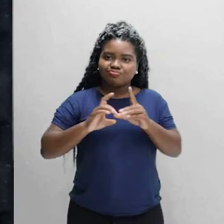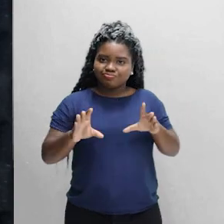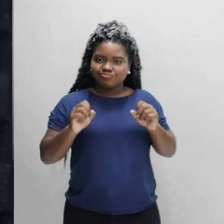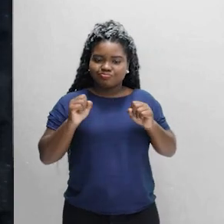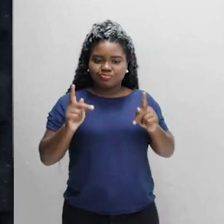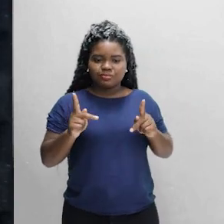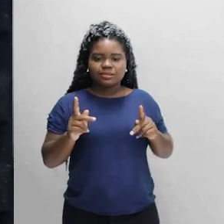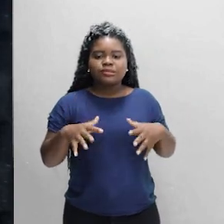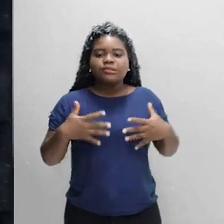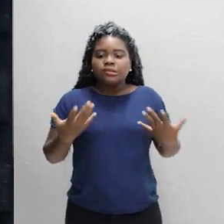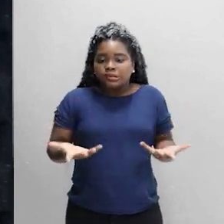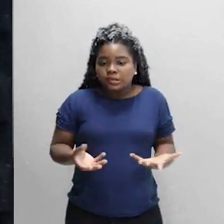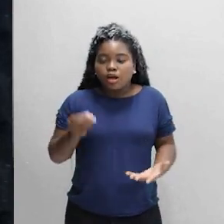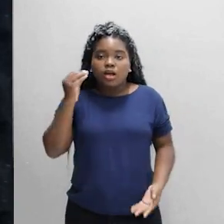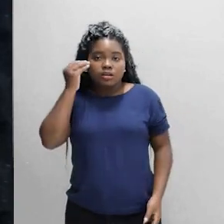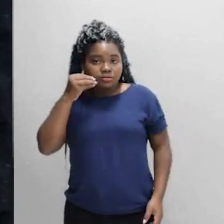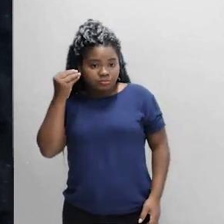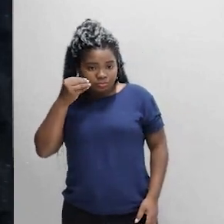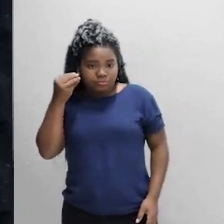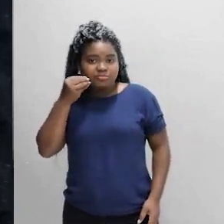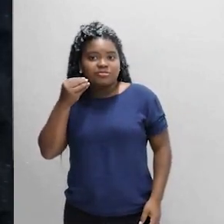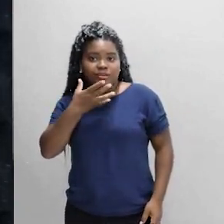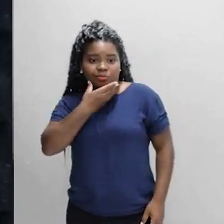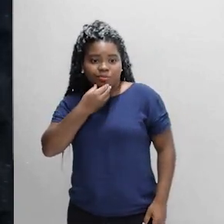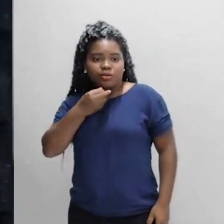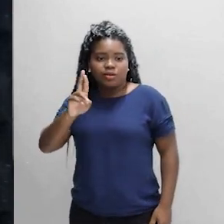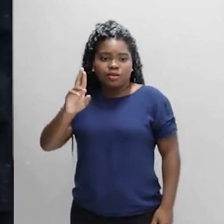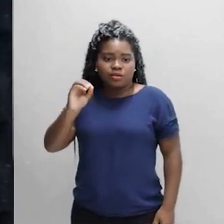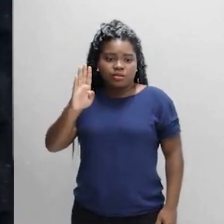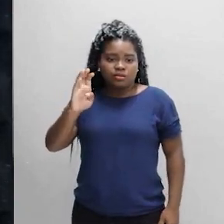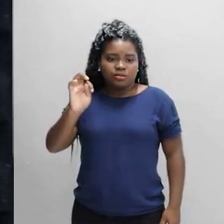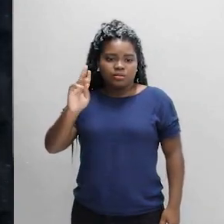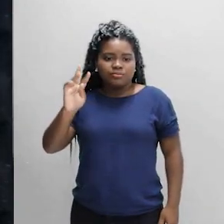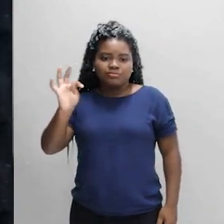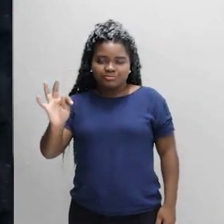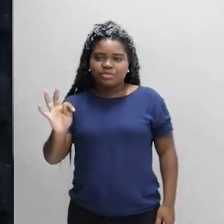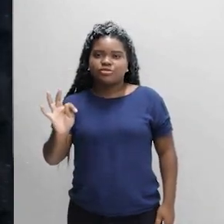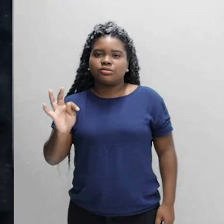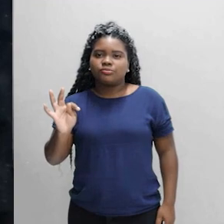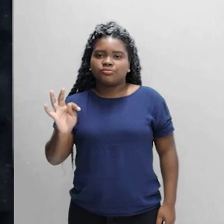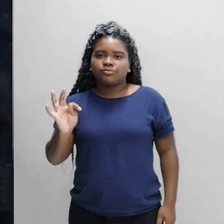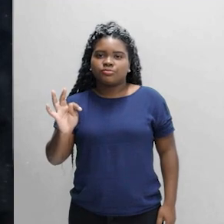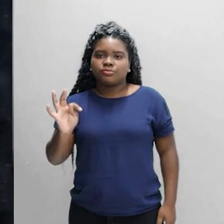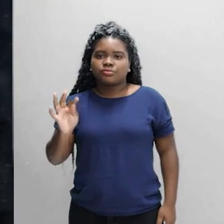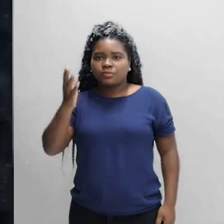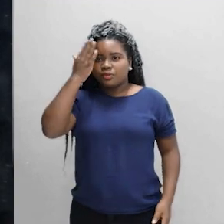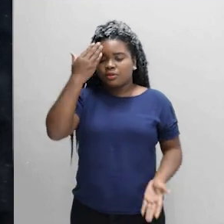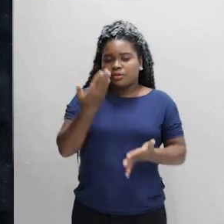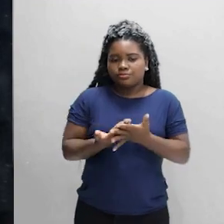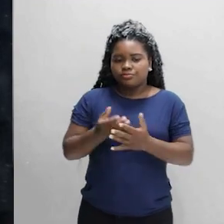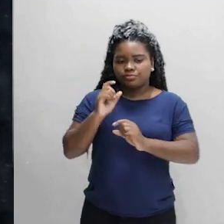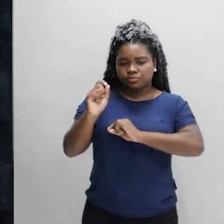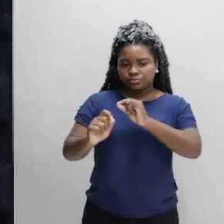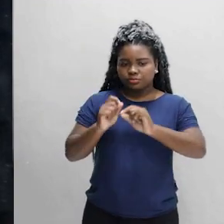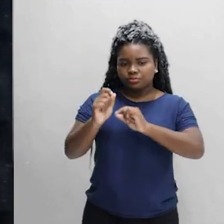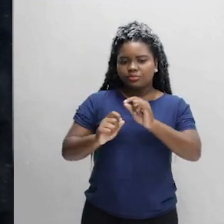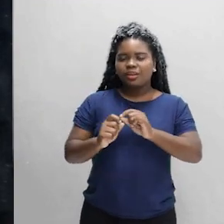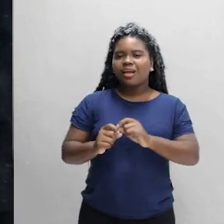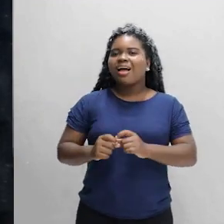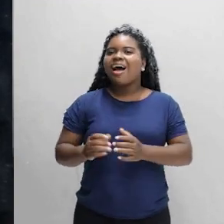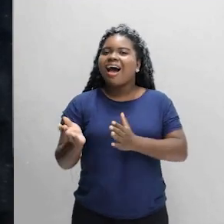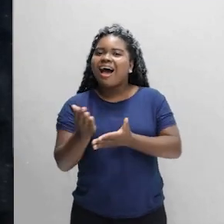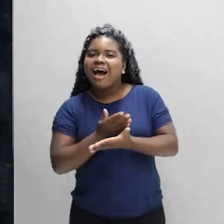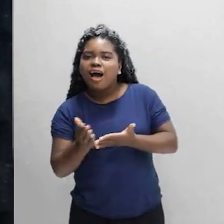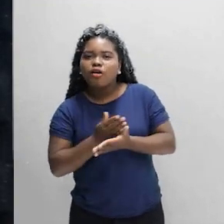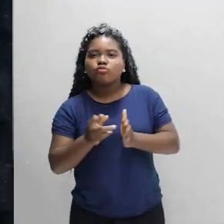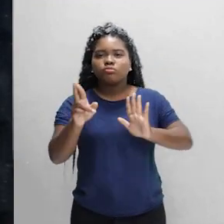essas experiências observadas por Robert Dahl, ele chega a algumas conclusões sobre a democracia, alguns